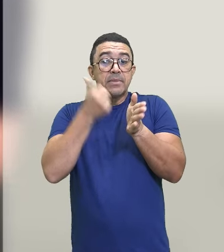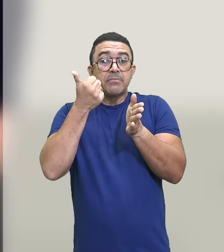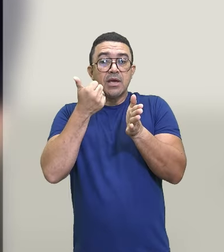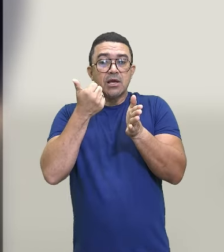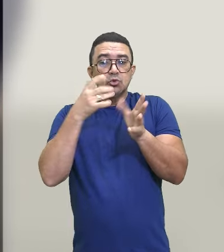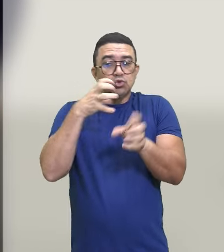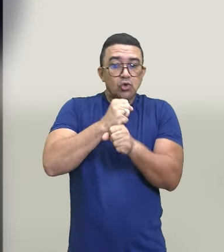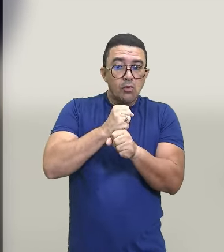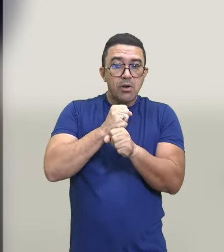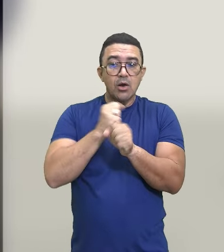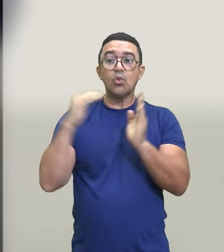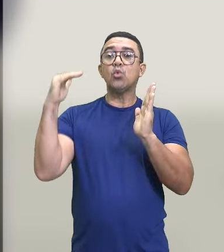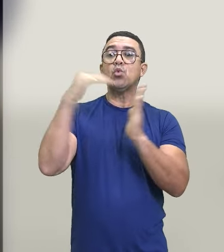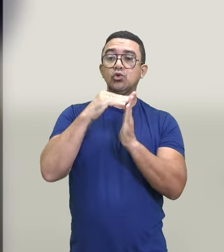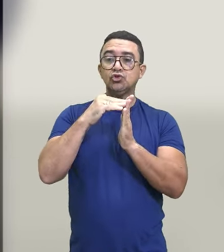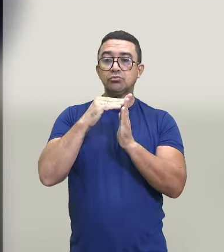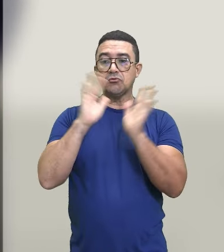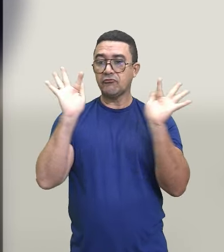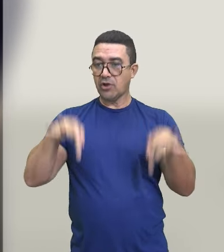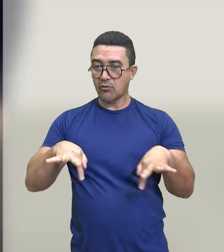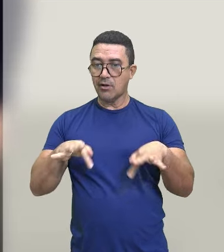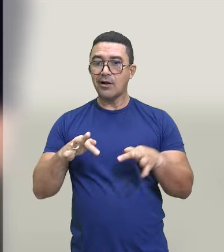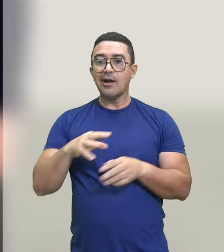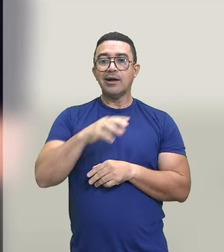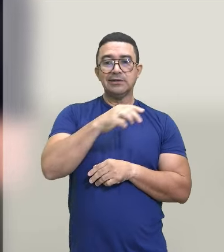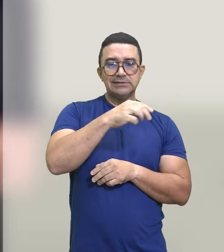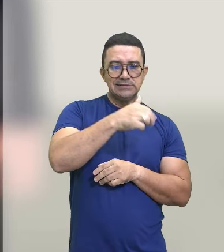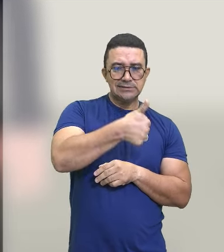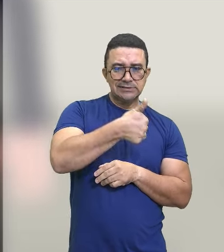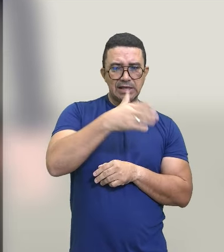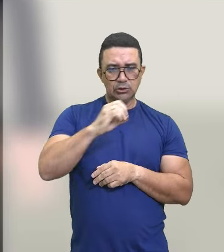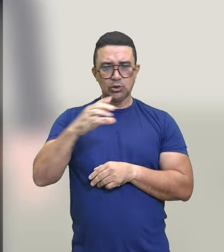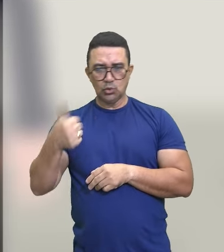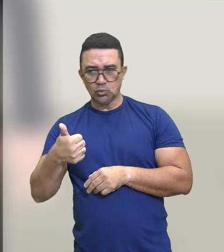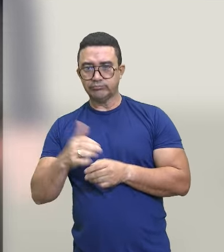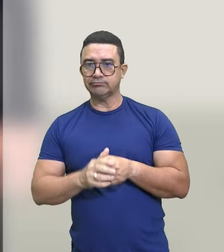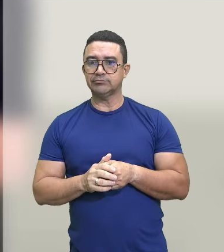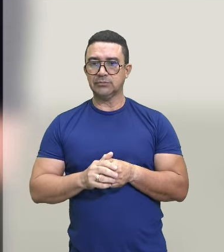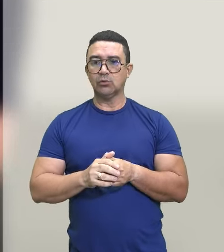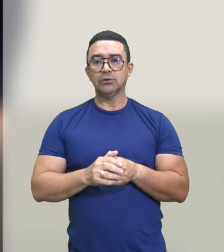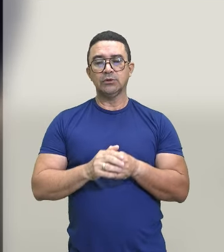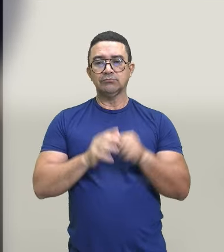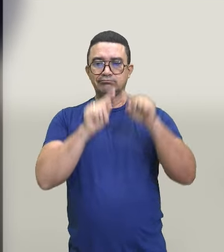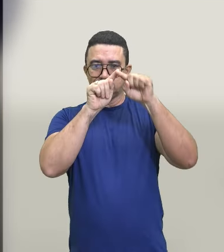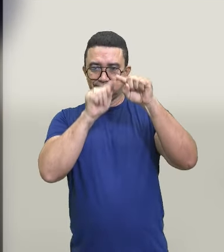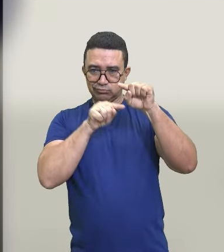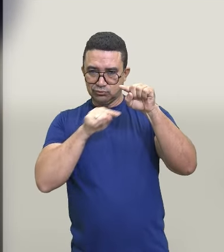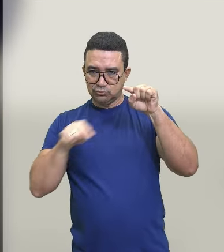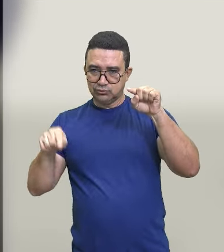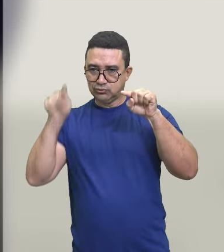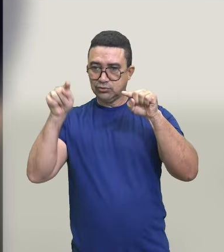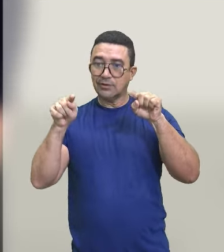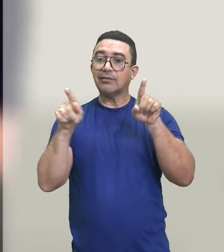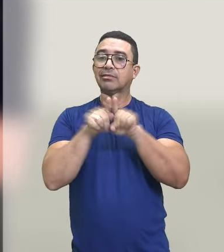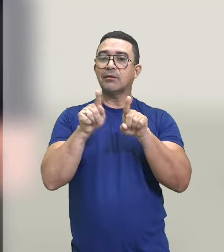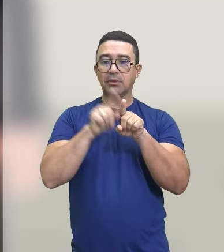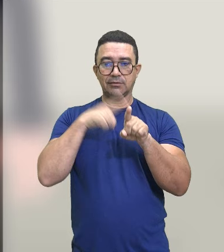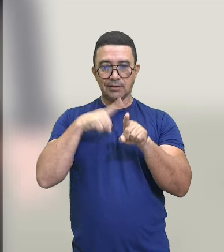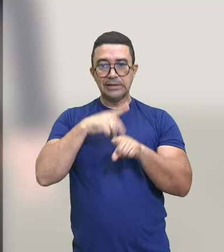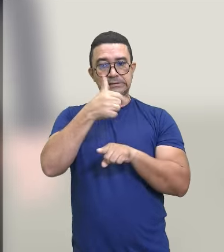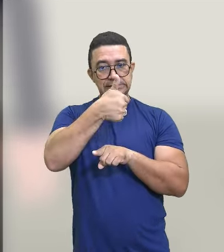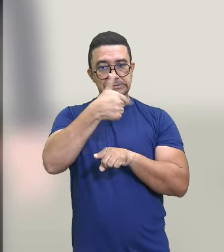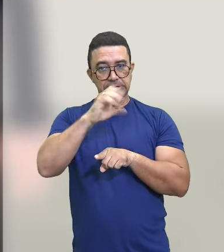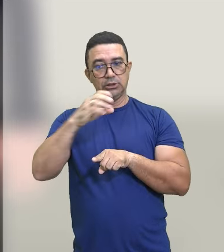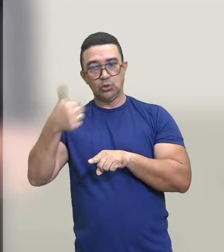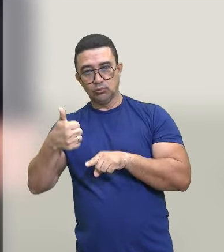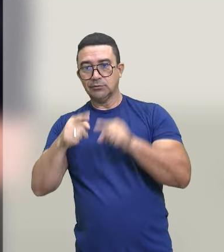último, obteria 101. Somando o segundo com o penúltimo, também teria o resultado 101.